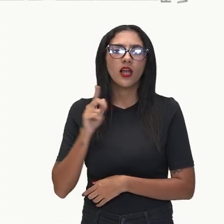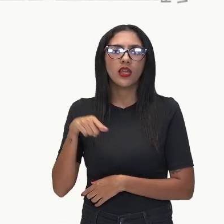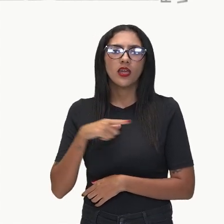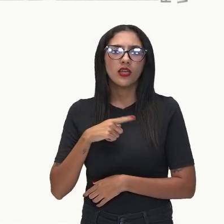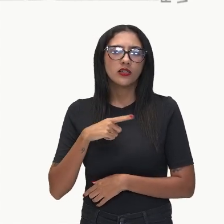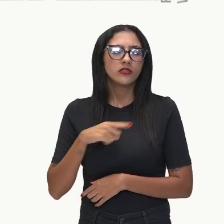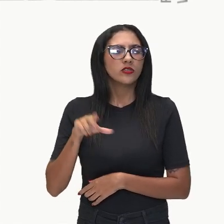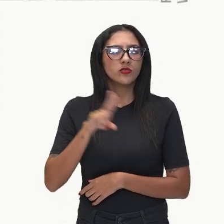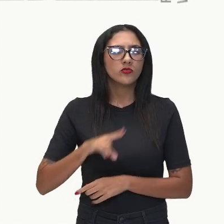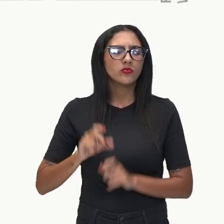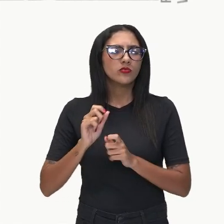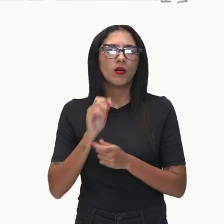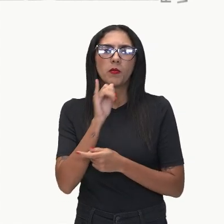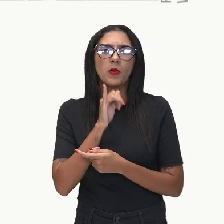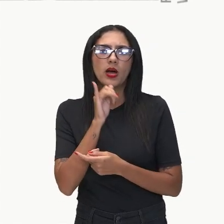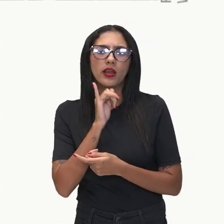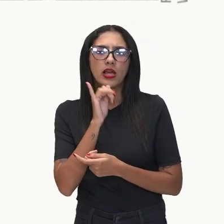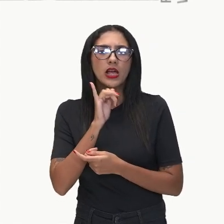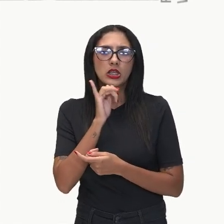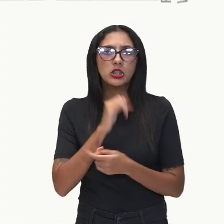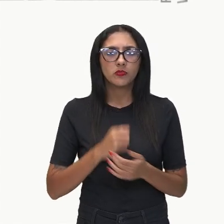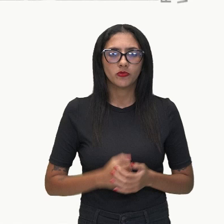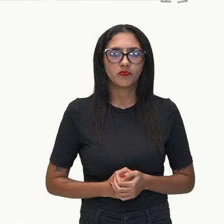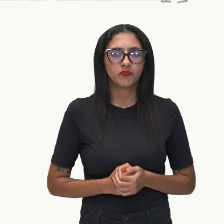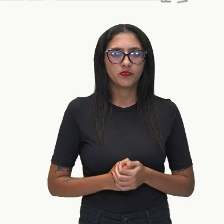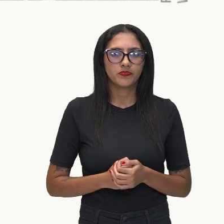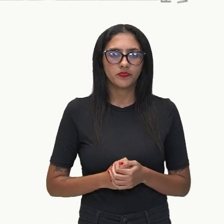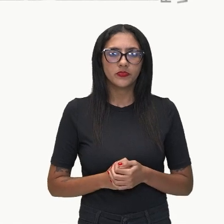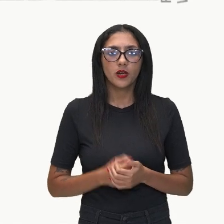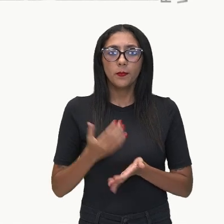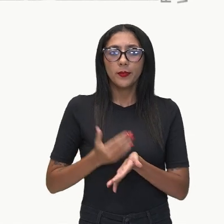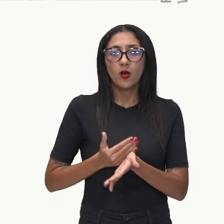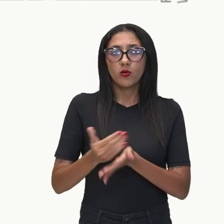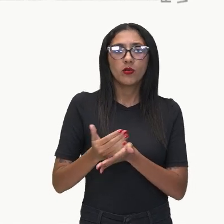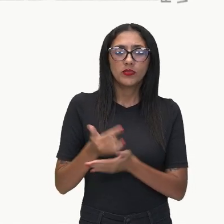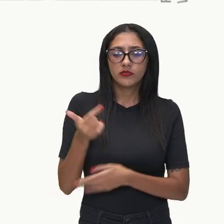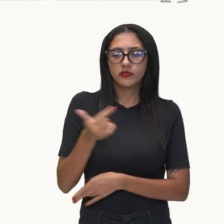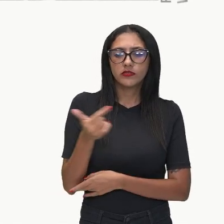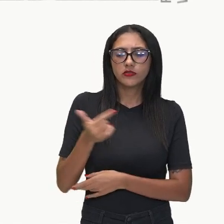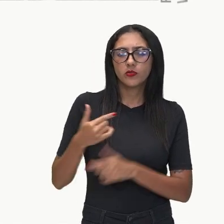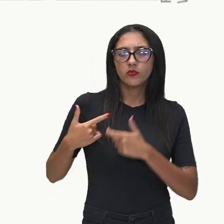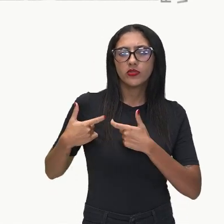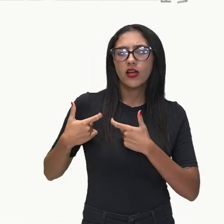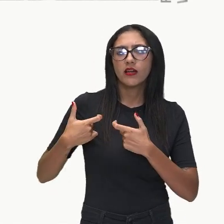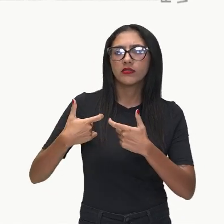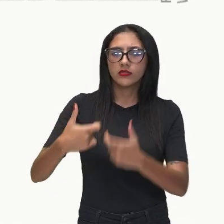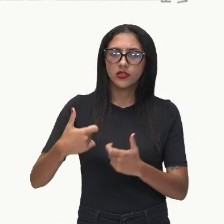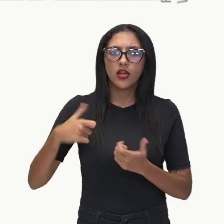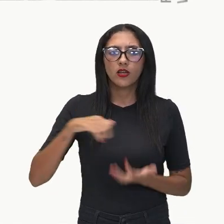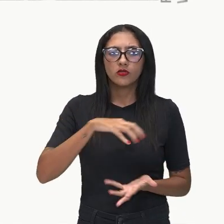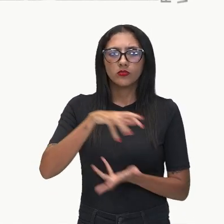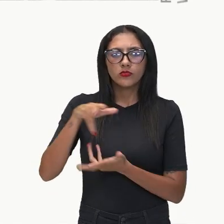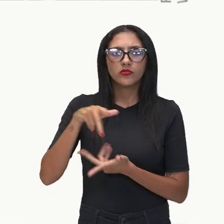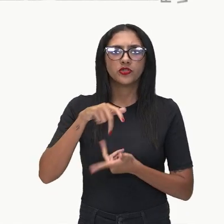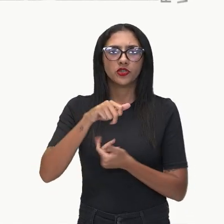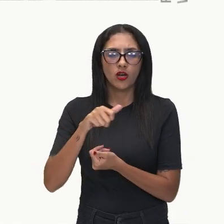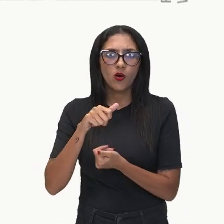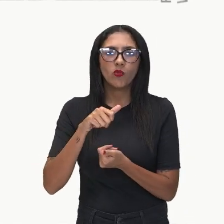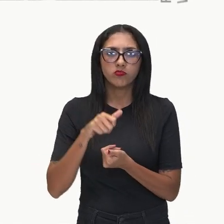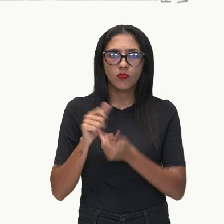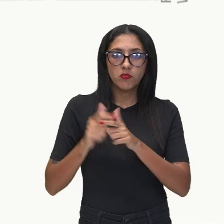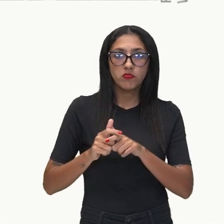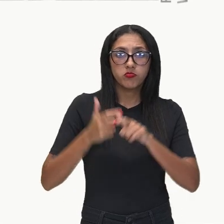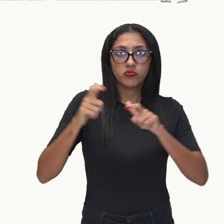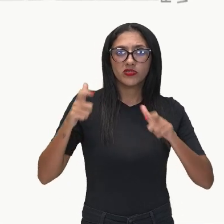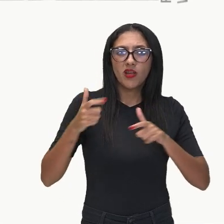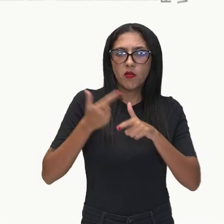como justificativa para que a gente tivesse lá o início e a evolução da Segunda